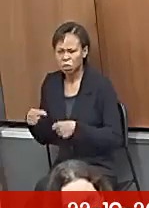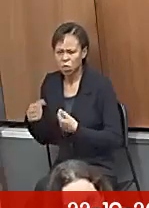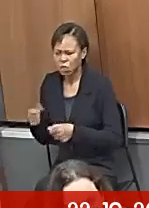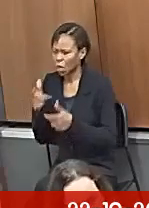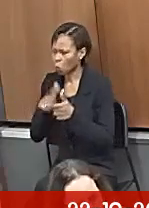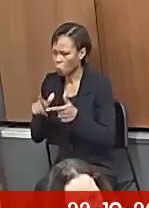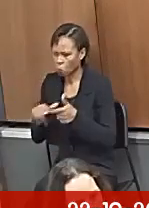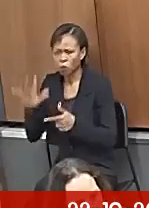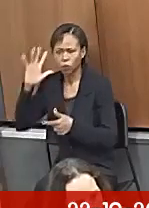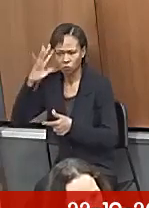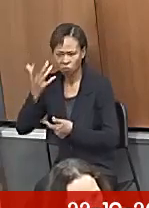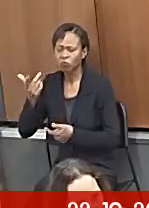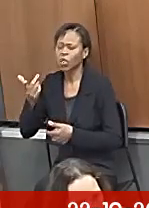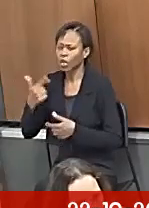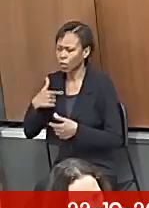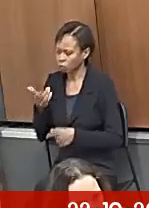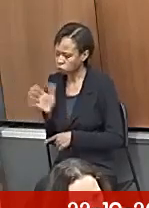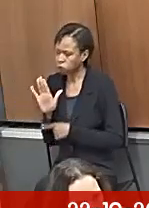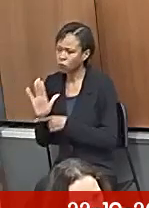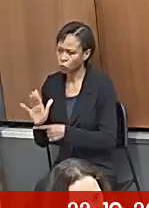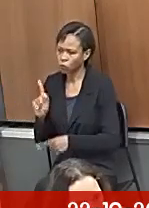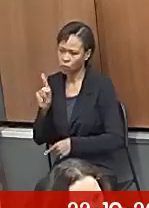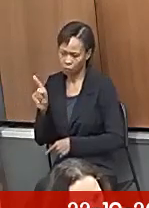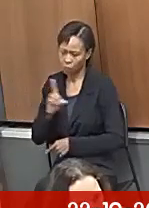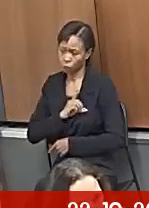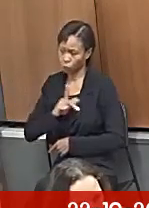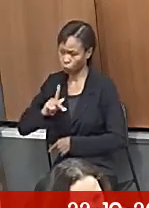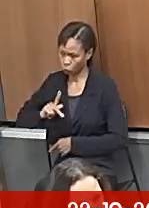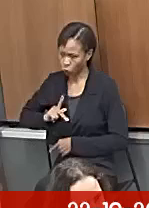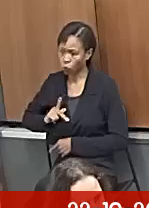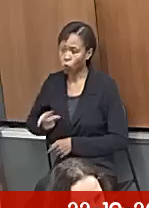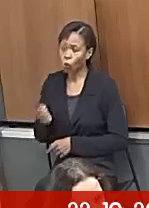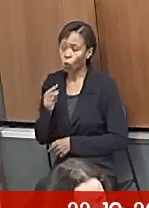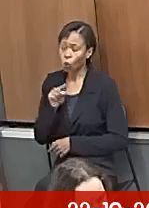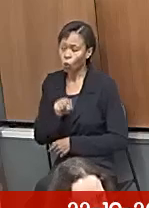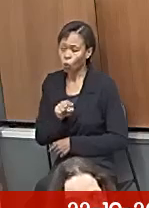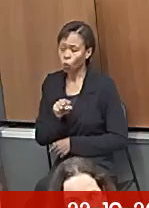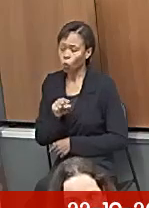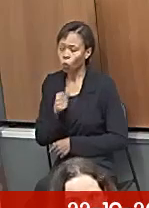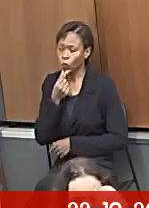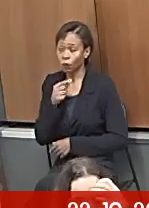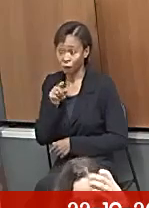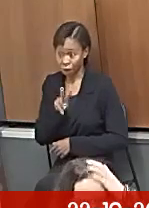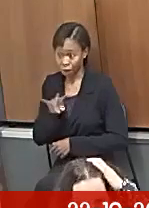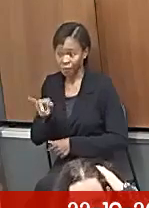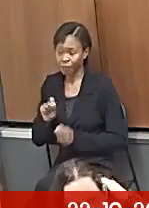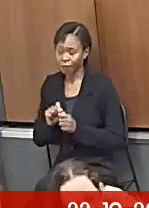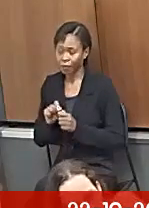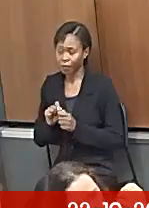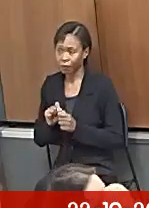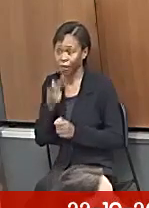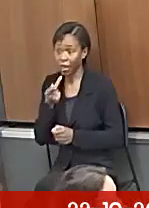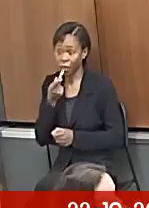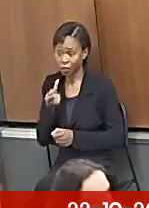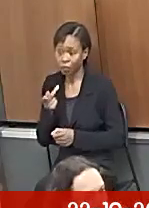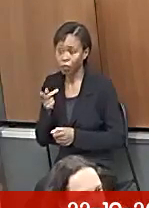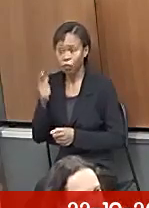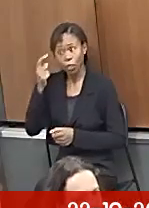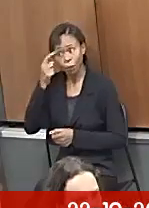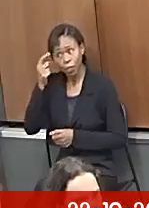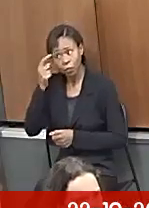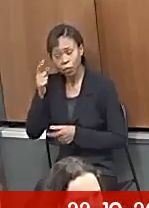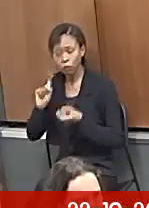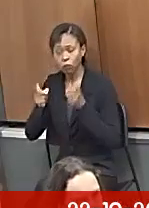nessa área, a gente vai estar à disposição. O doutor Luiz Renato vai falar sobre o fórum que a gente está pensando